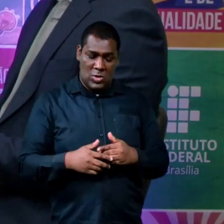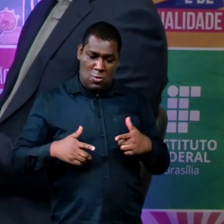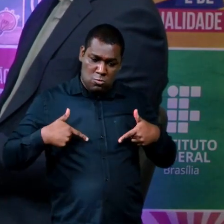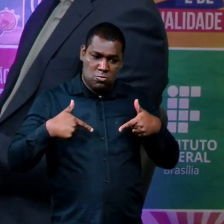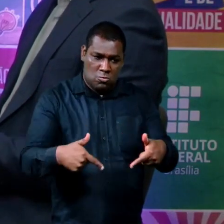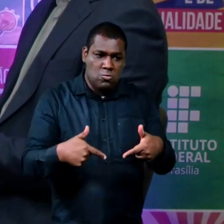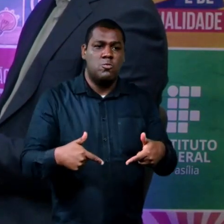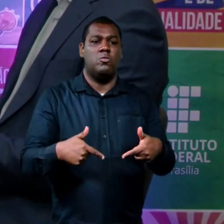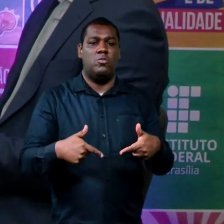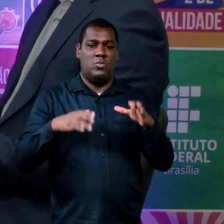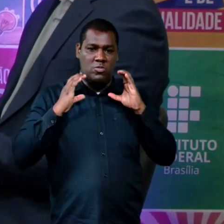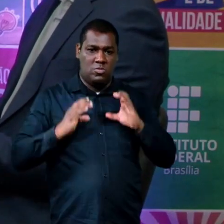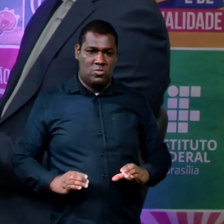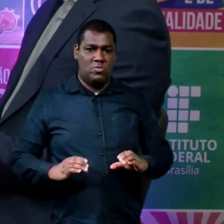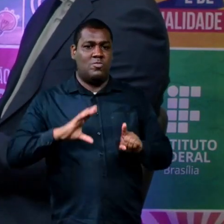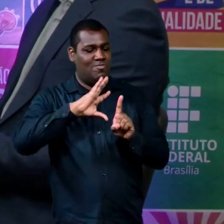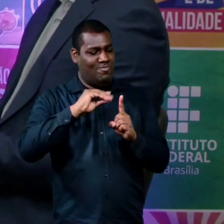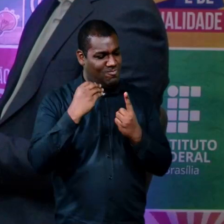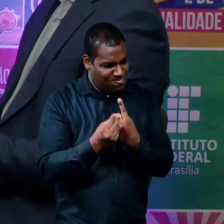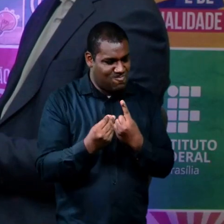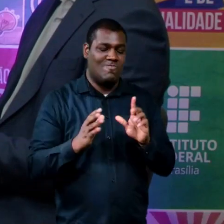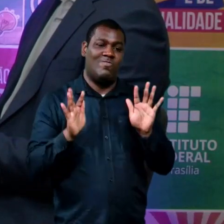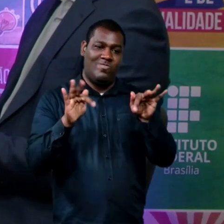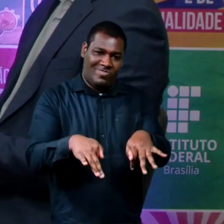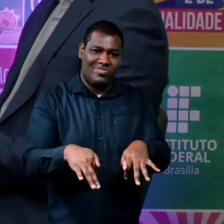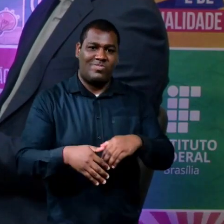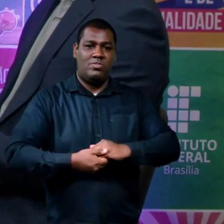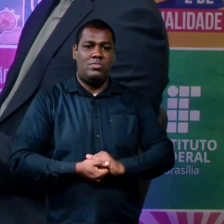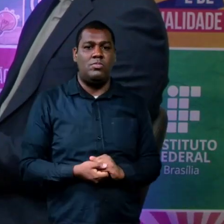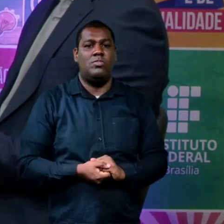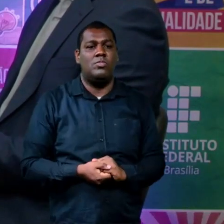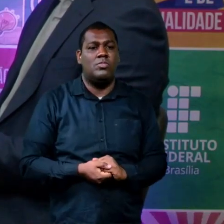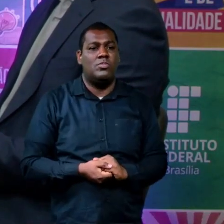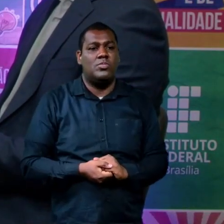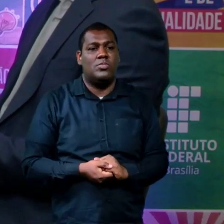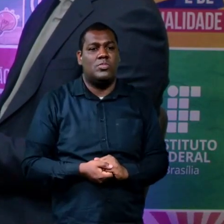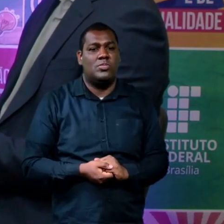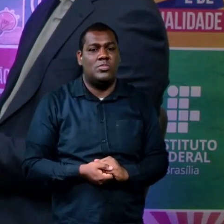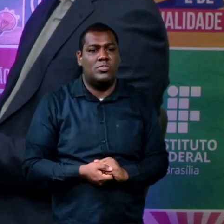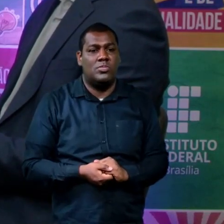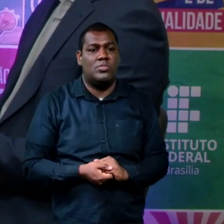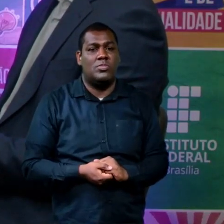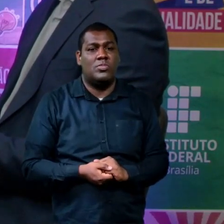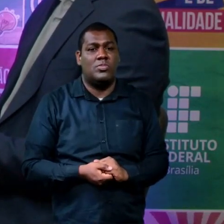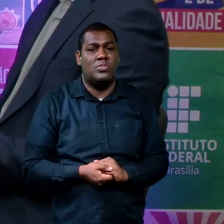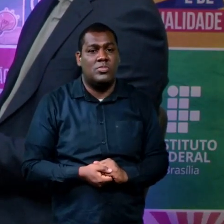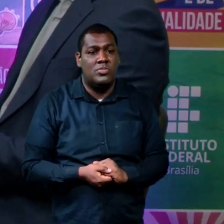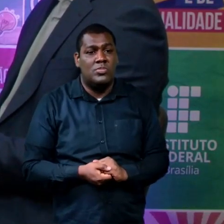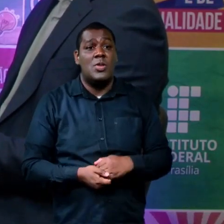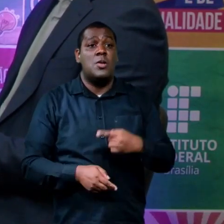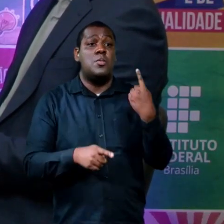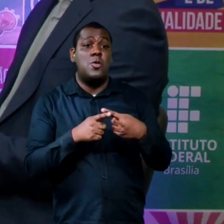Combatido. Batida, enfrentada. Guerra, né? É isso. Porque não podemos tolerar esse tipo de